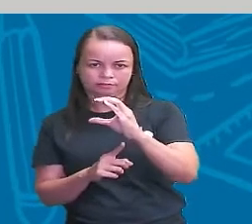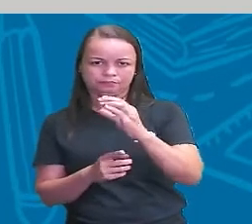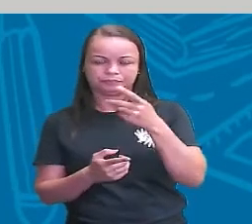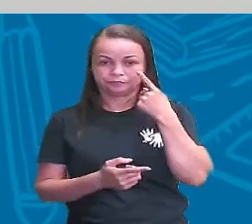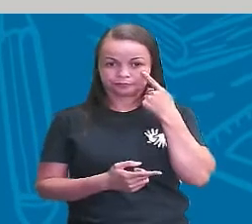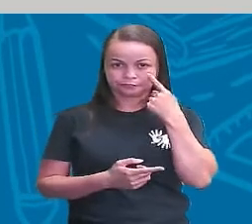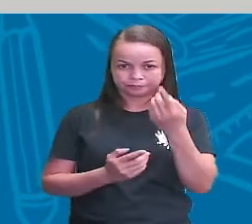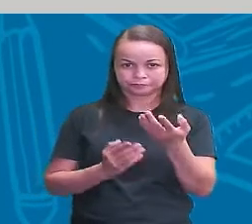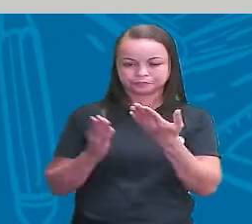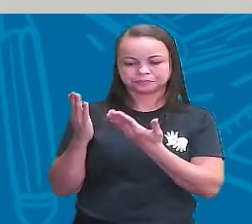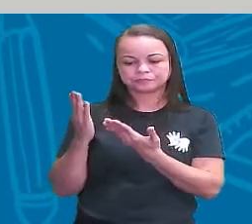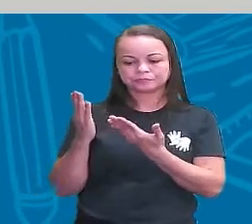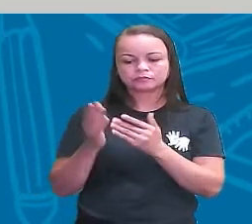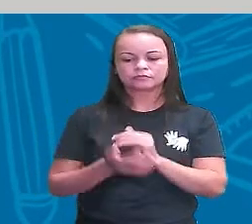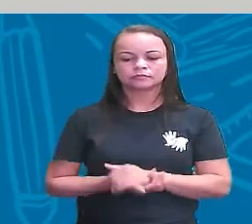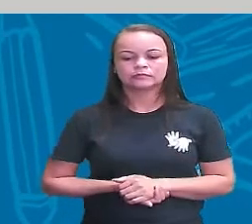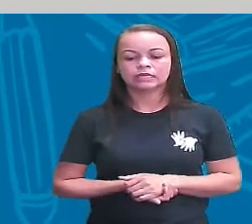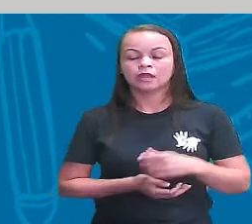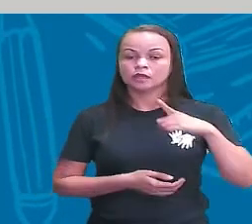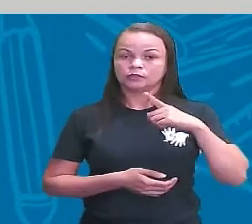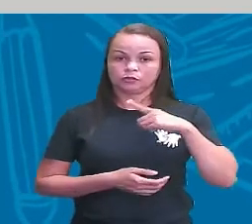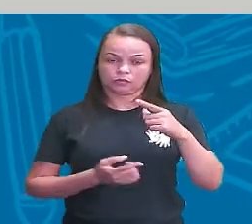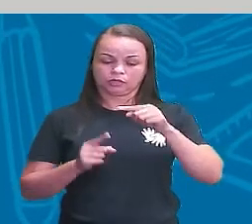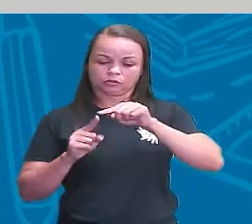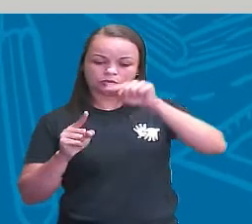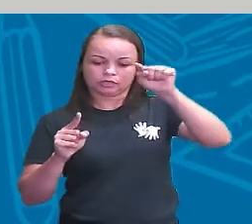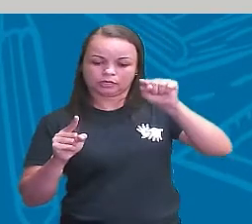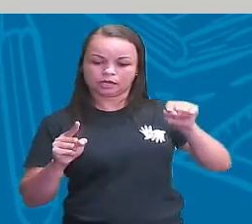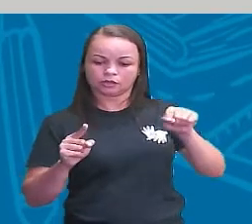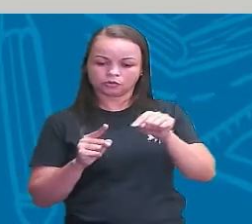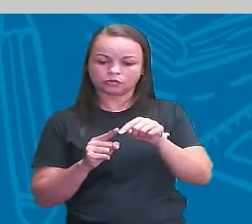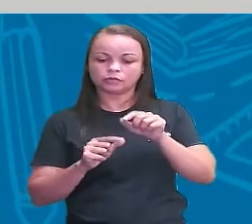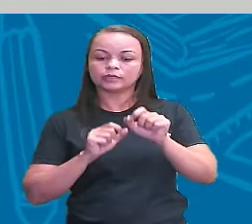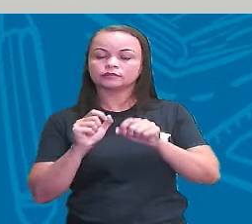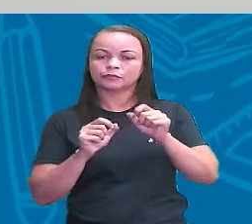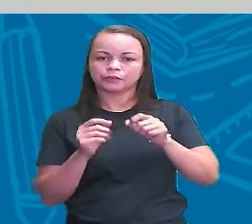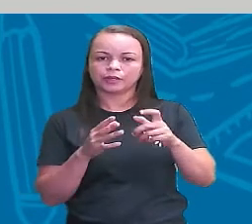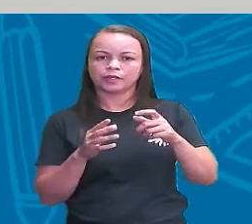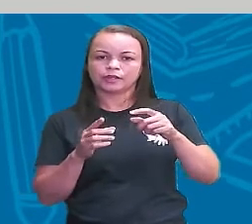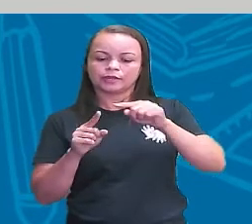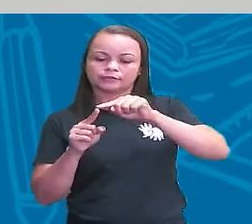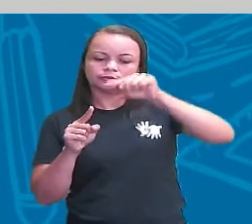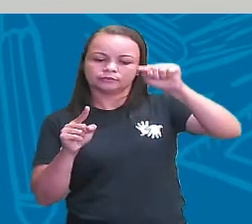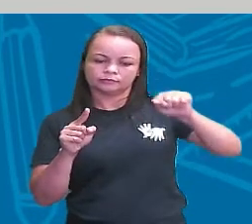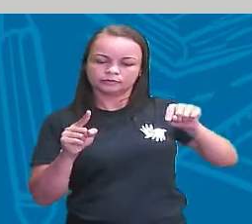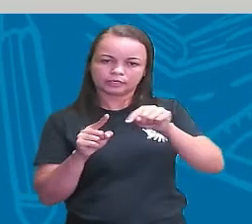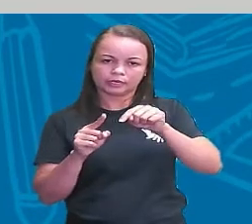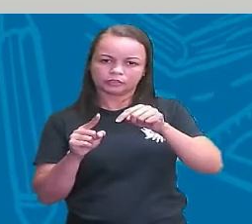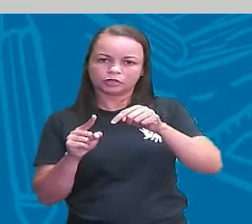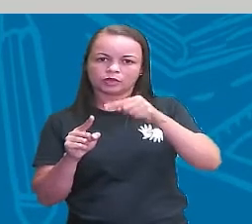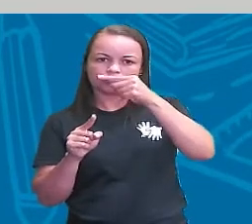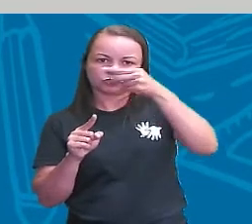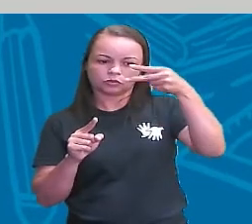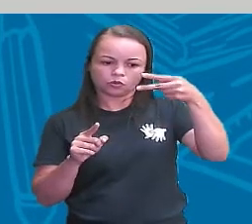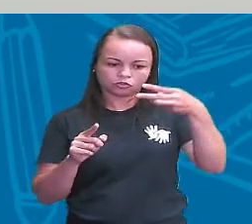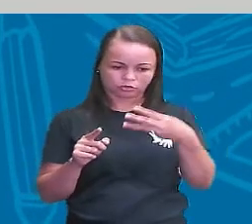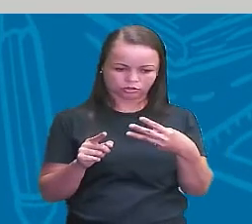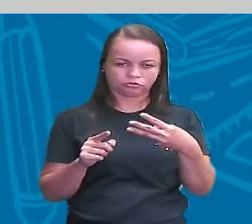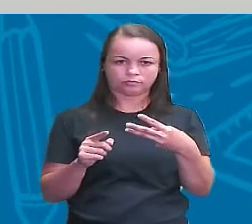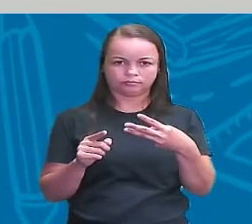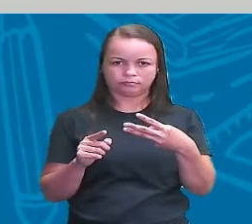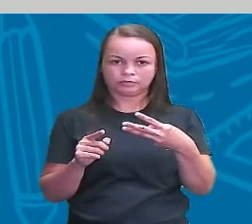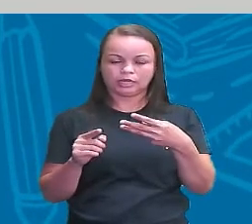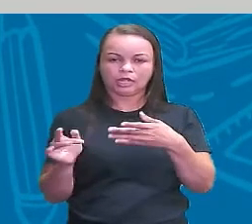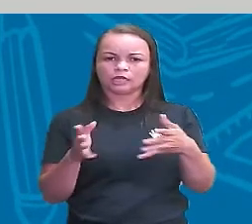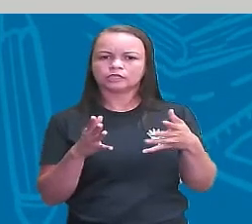Ó, aqui eu tenho um triângulo e esse meu triângulo ele tem o quê? 3 lados. Tá certo? Então eu vou